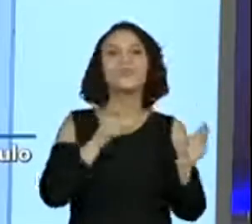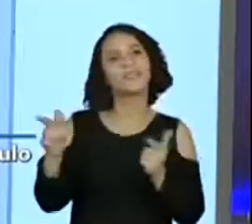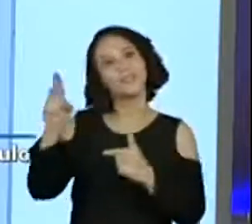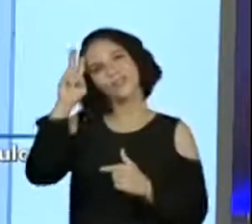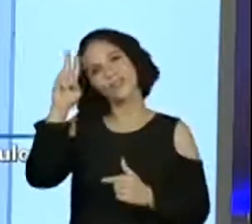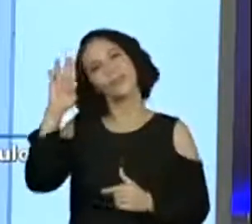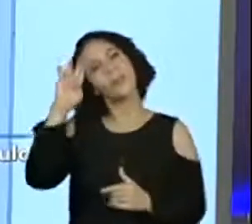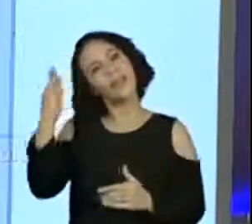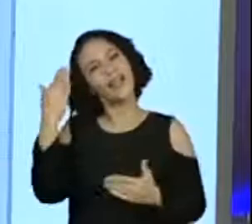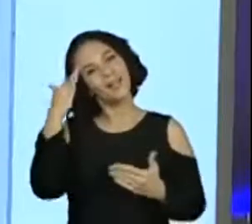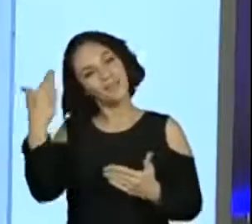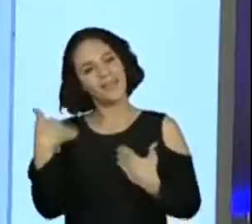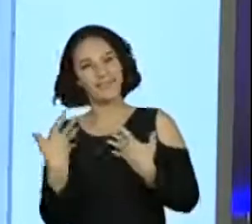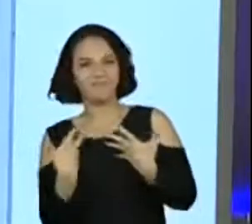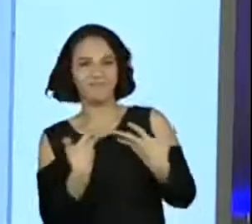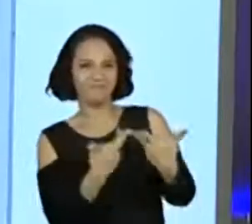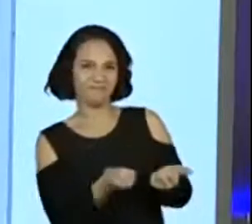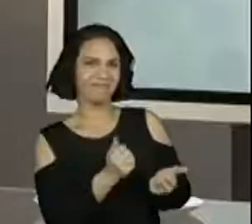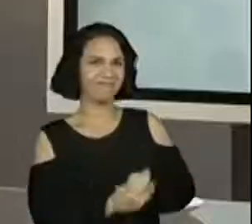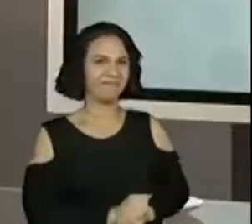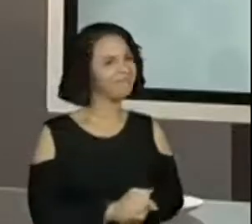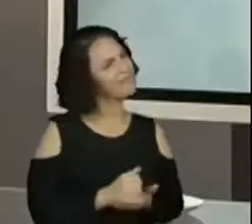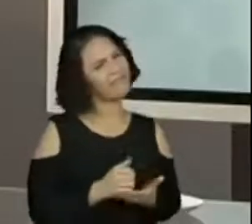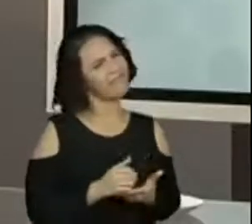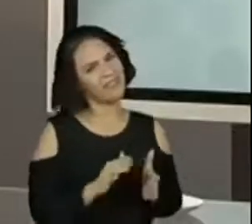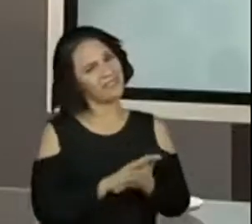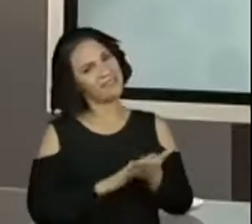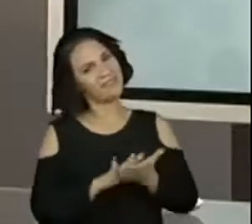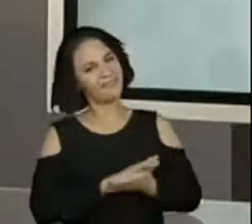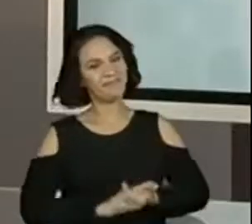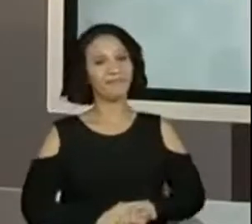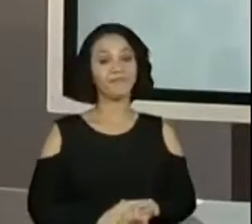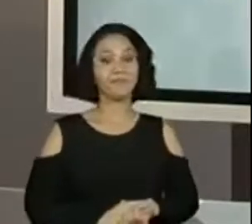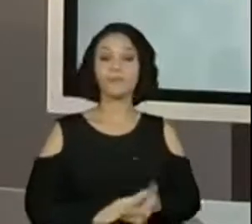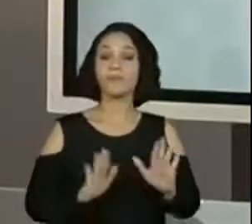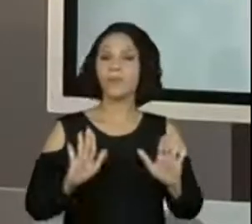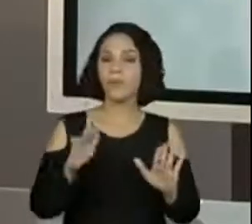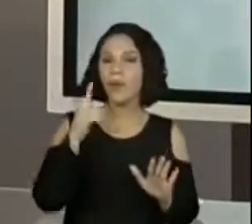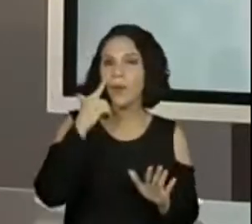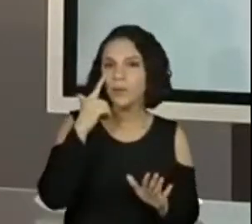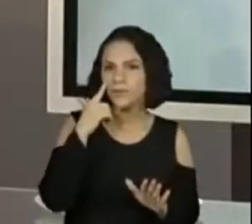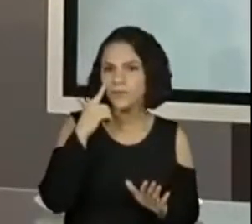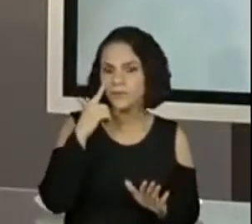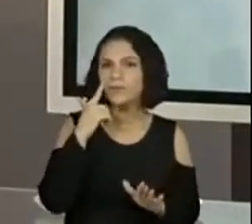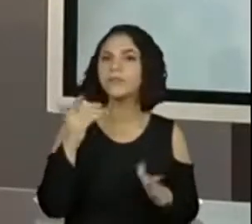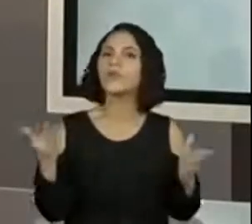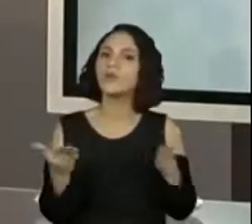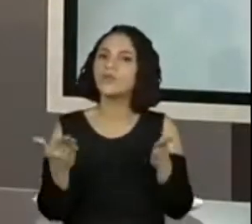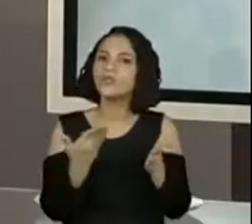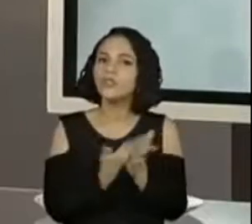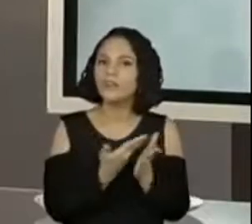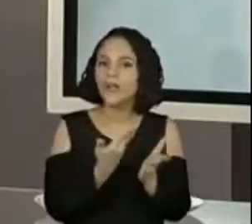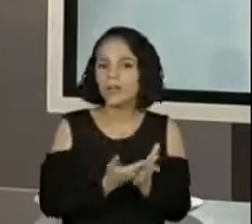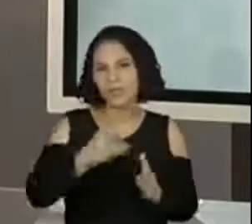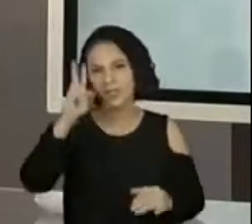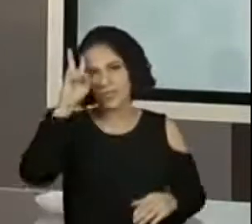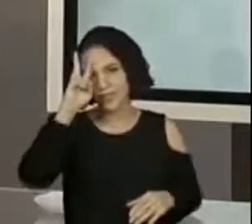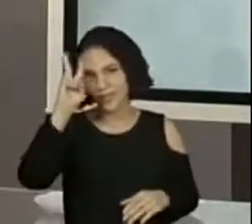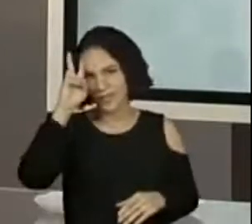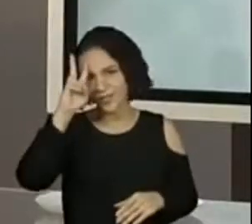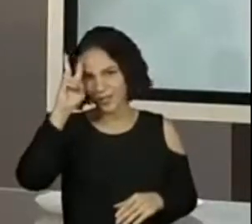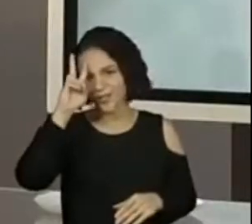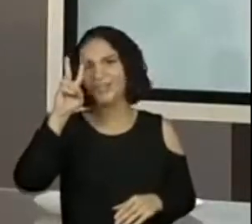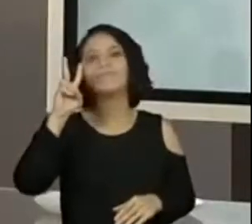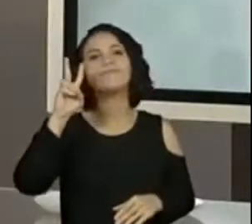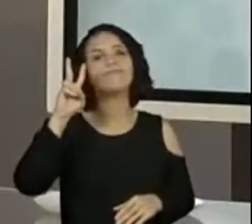Muito obrigada pelo convite, professora Ju. Imagina, obrigada, professora. Olha só, então hoje é a nossa aula de história.